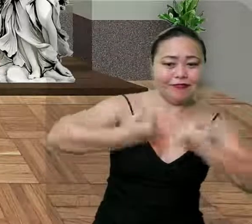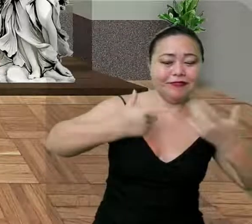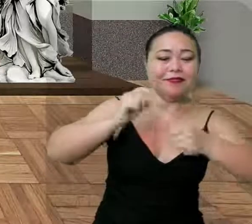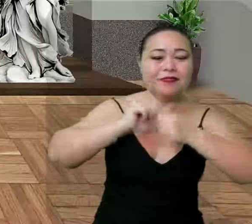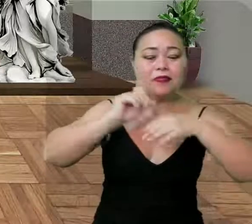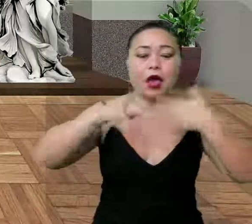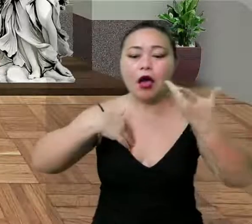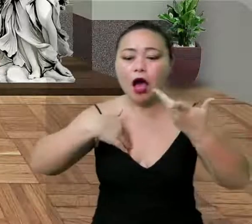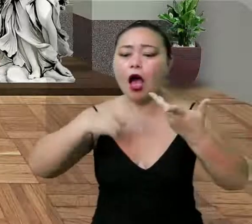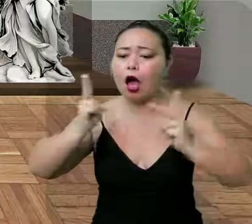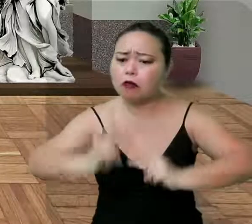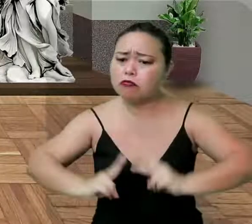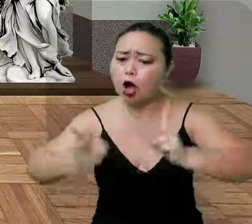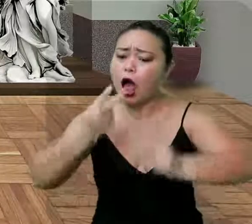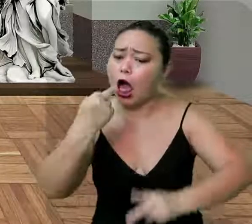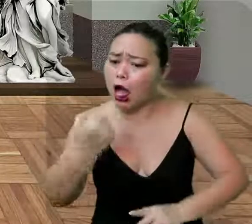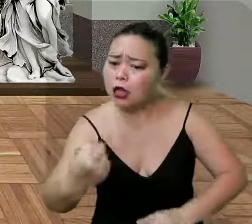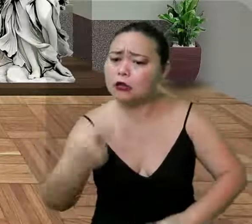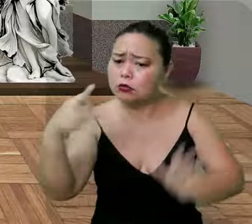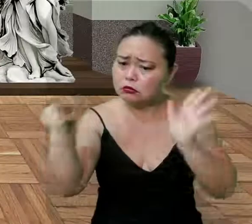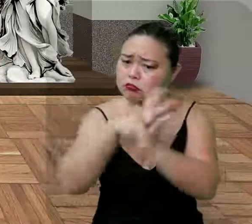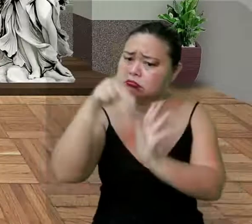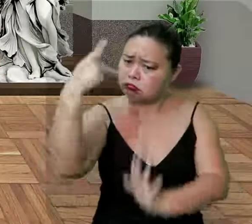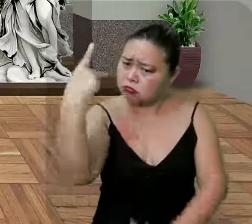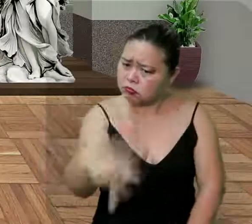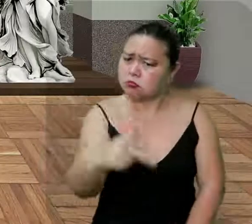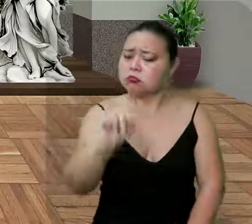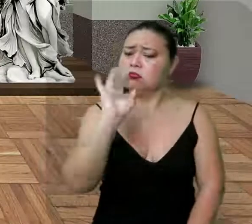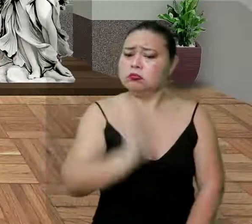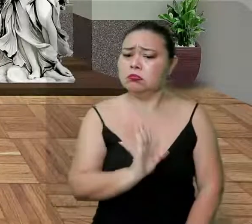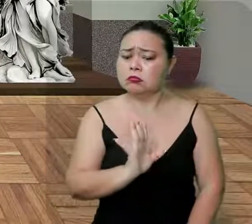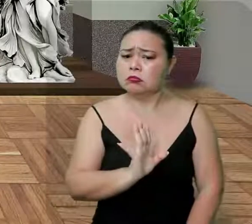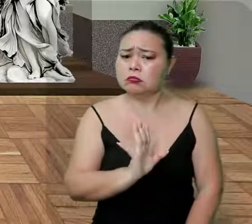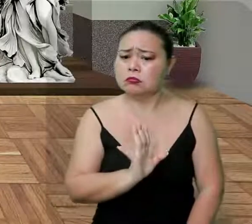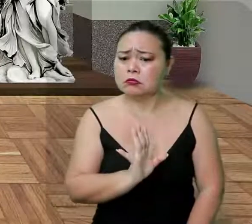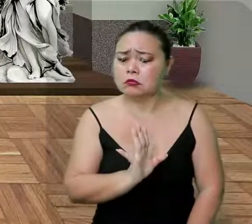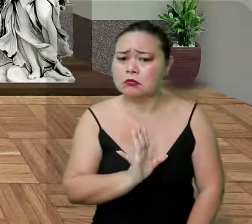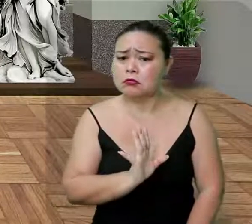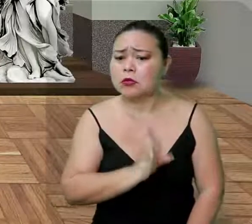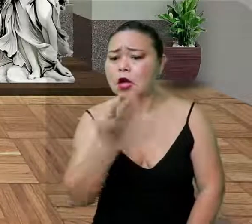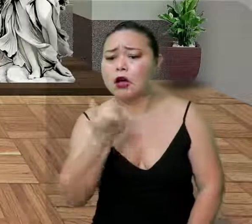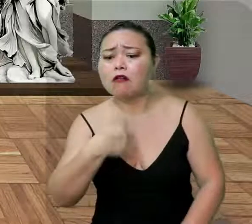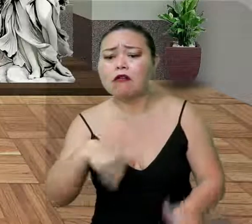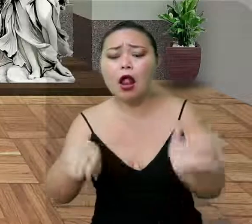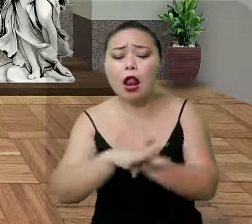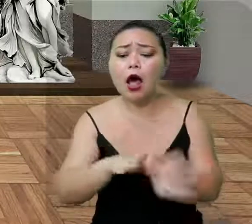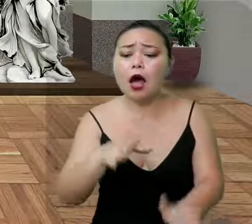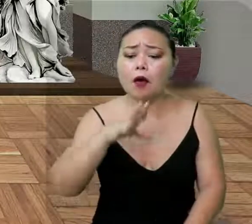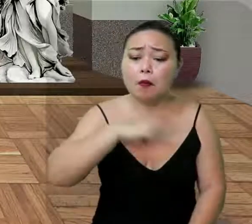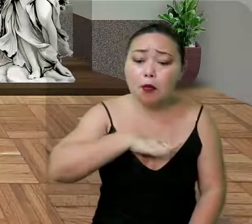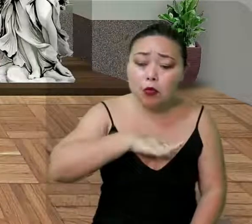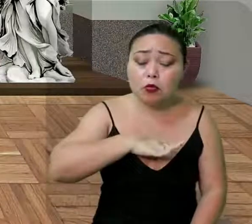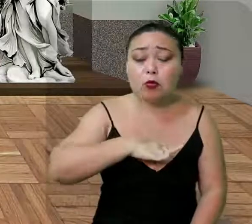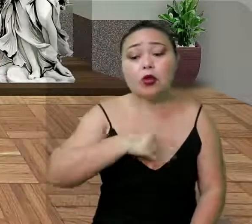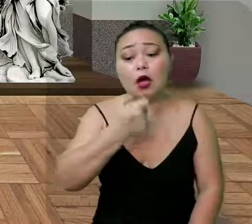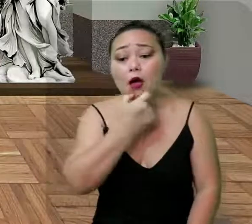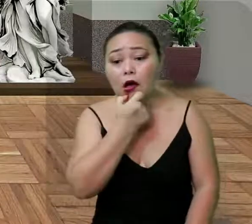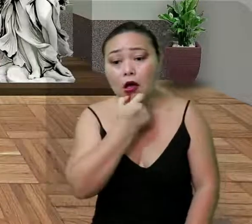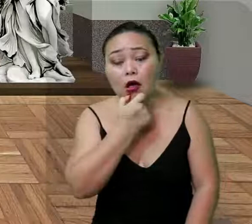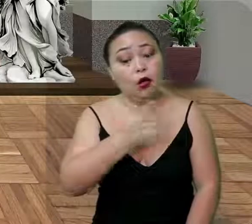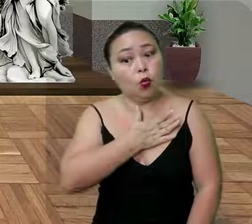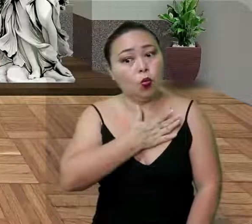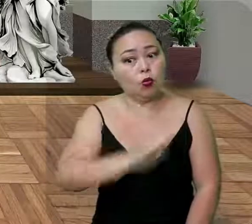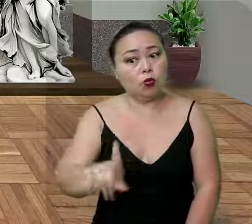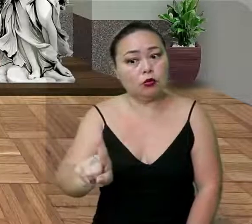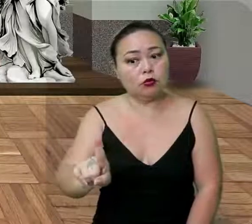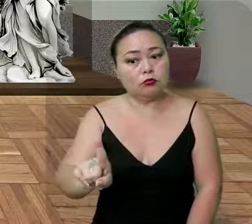eles dão muito valor a língua Nápoles se você for aí em português ou então um mês para eles